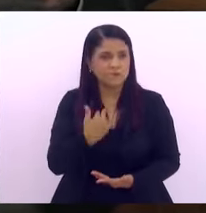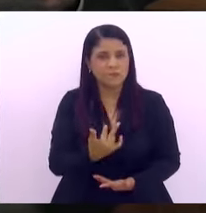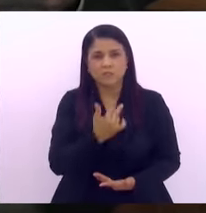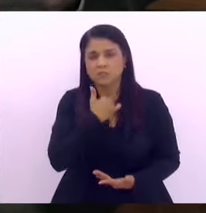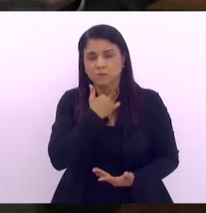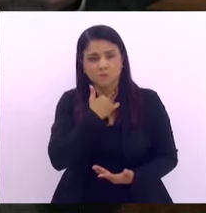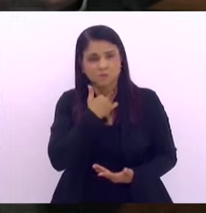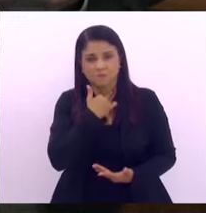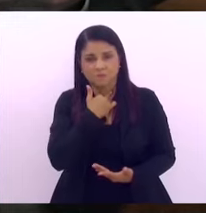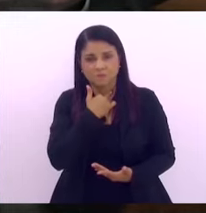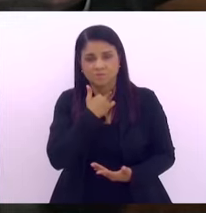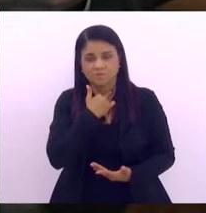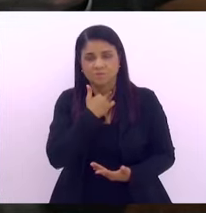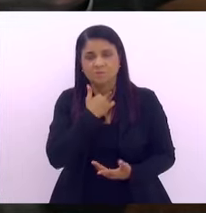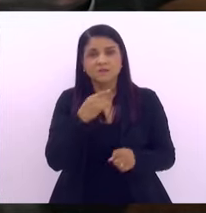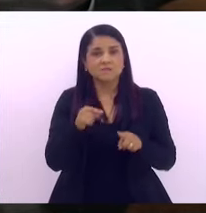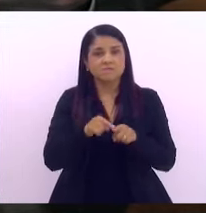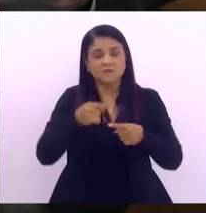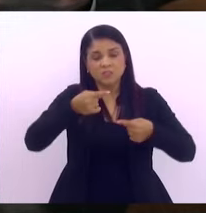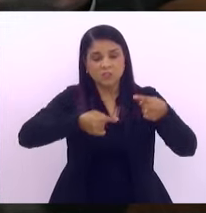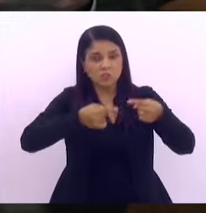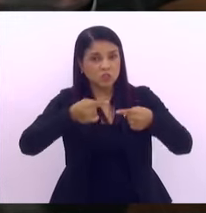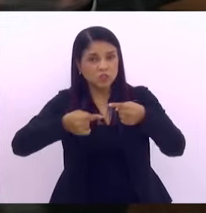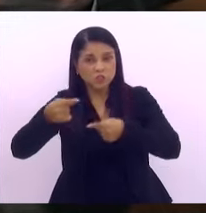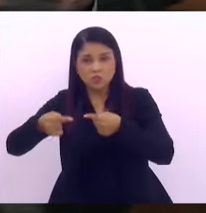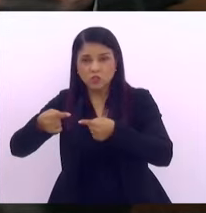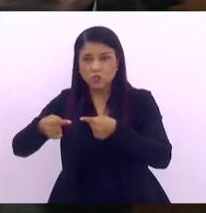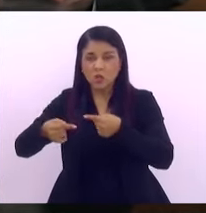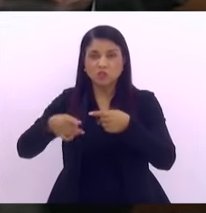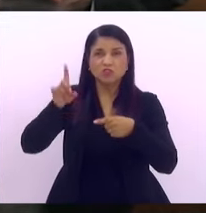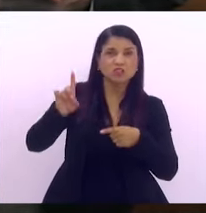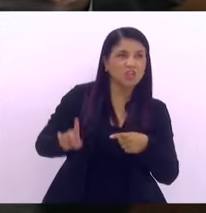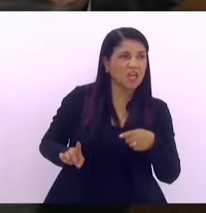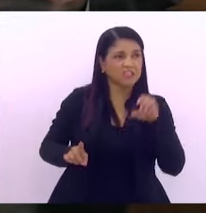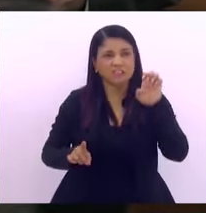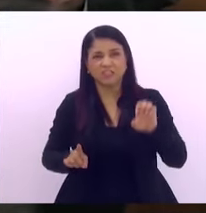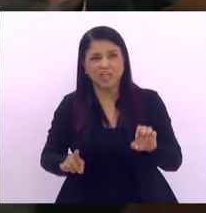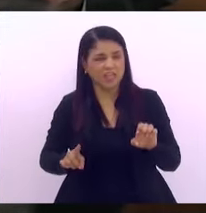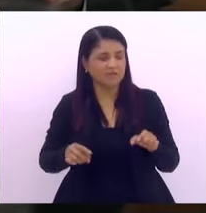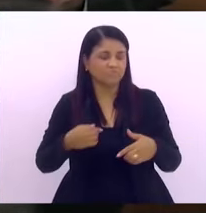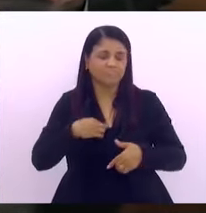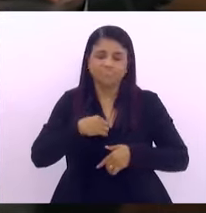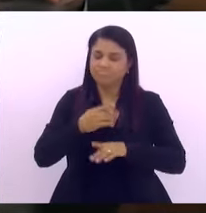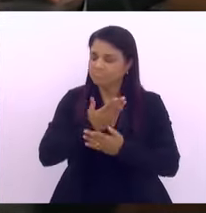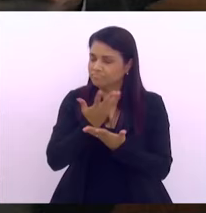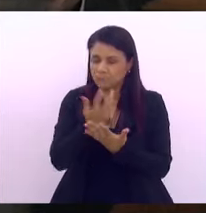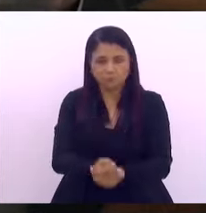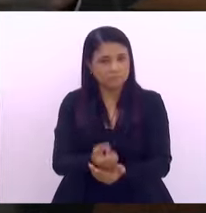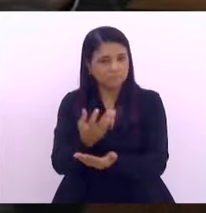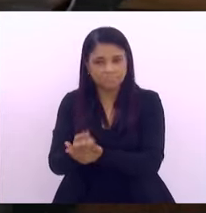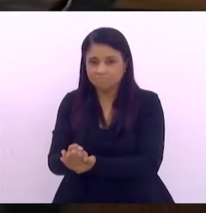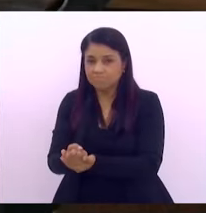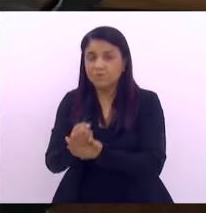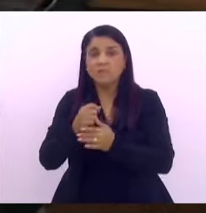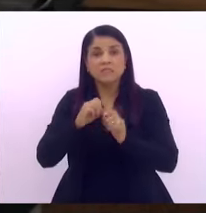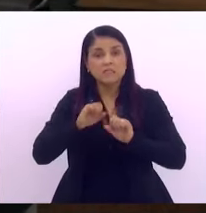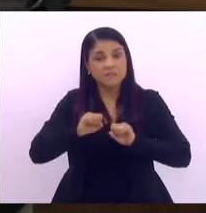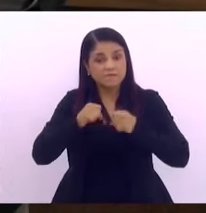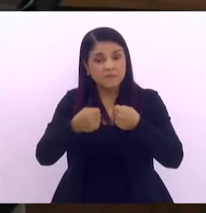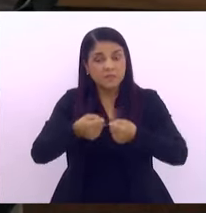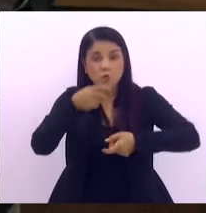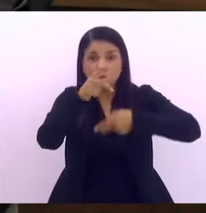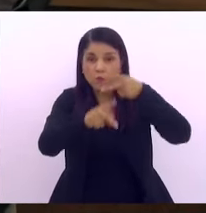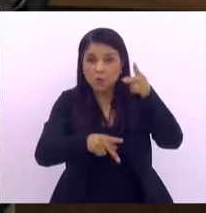podemos nos deixar aprisionar pela discussão de esquerda e de direita. Nós queremos defender os povos, que são quem